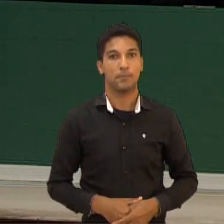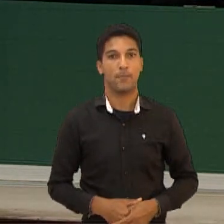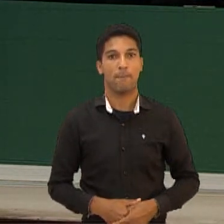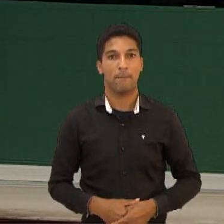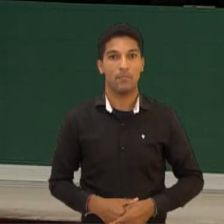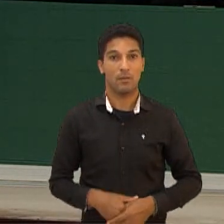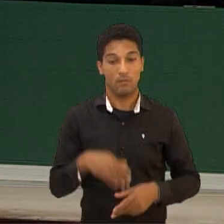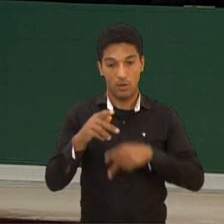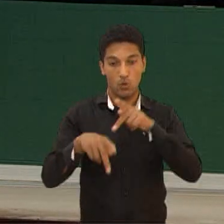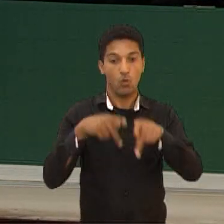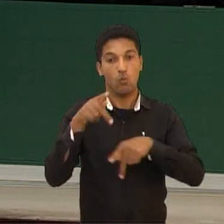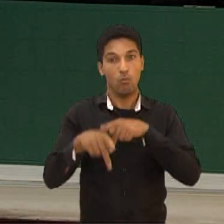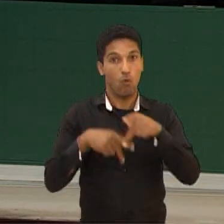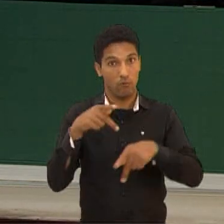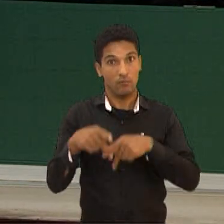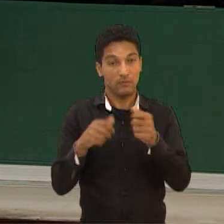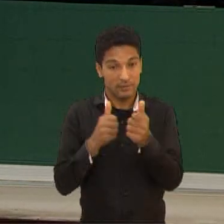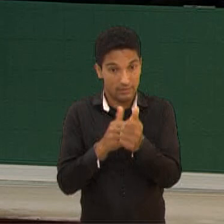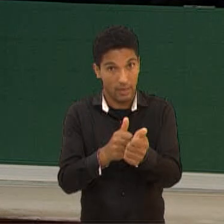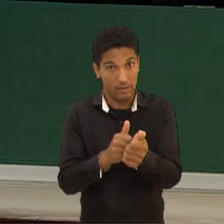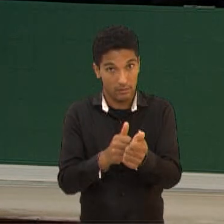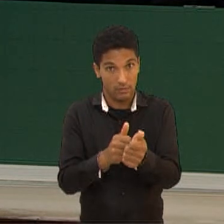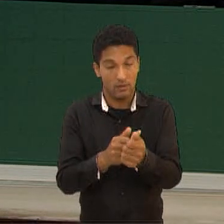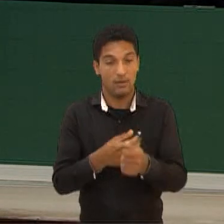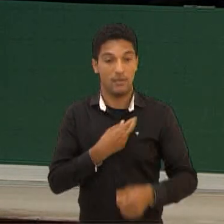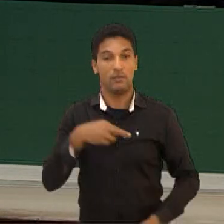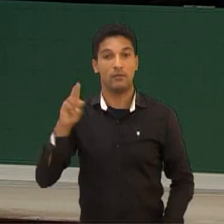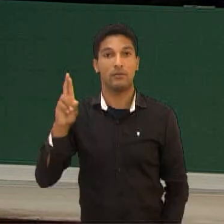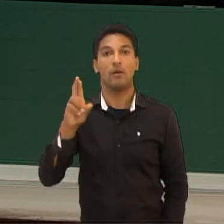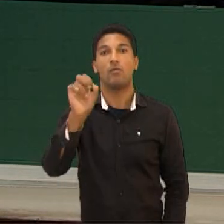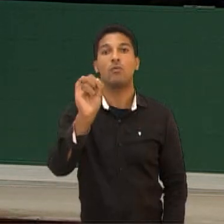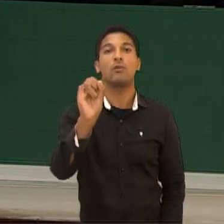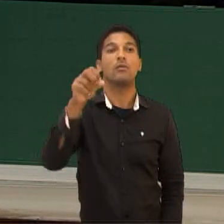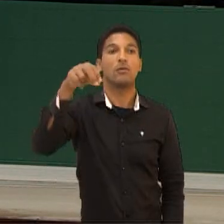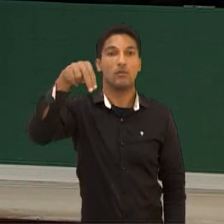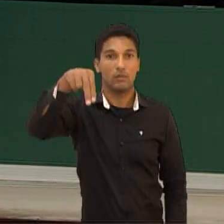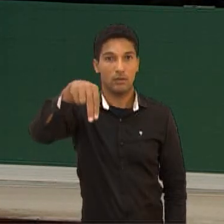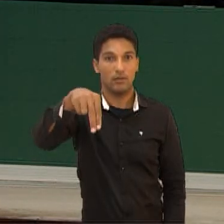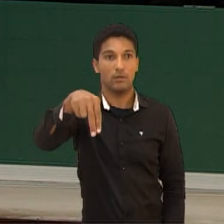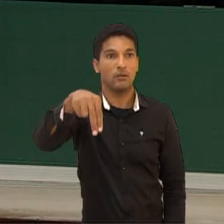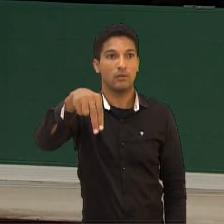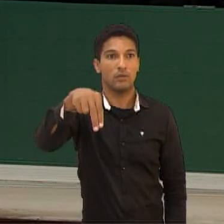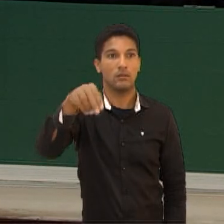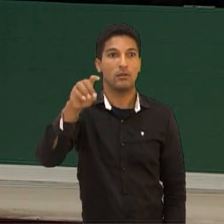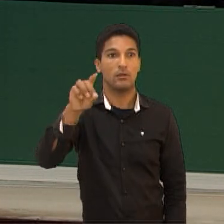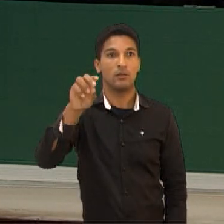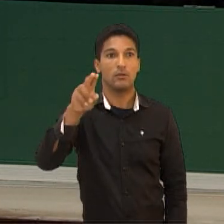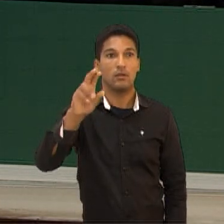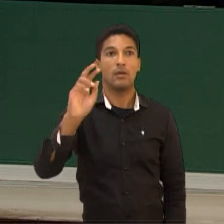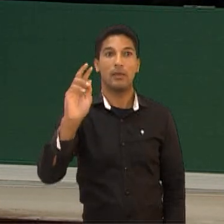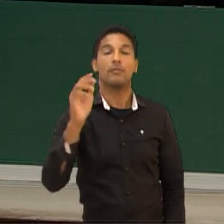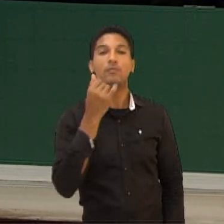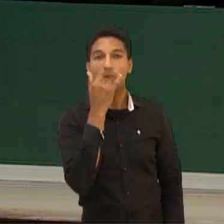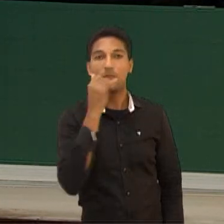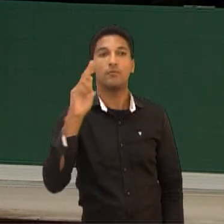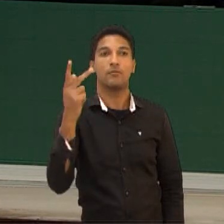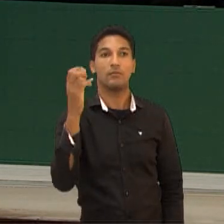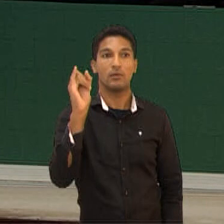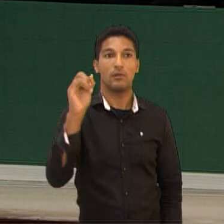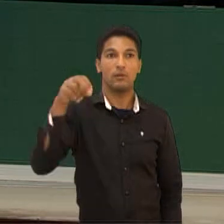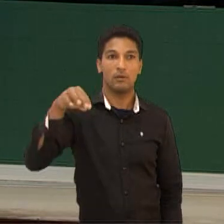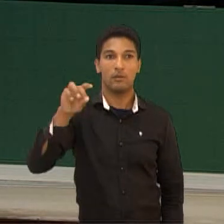da população é hinduísta, né, e considera o boi um animal sagrado. Tá aqui eles prestando reverência